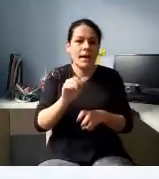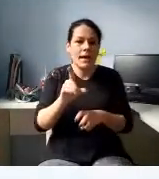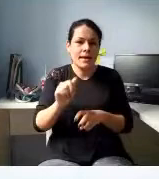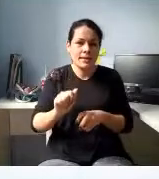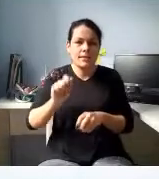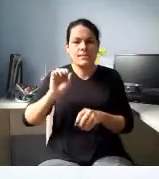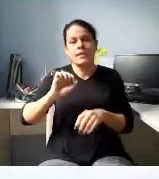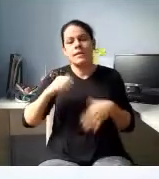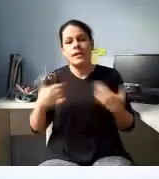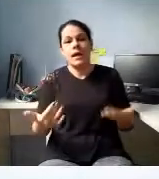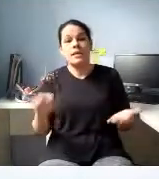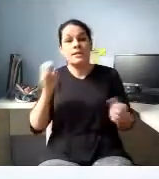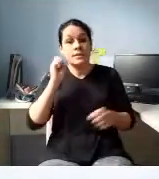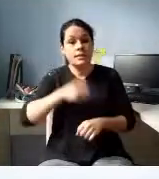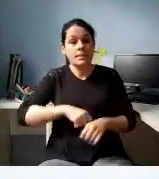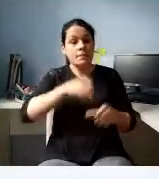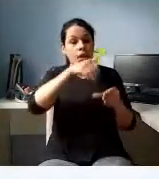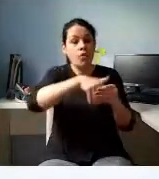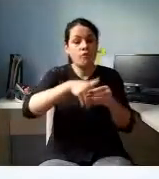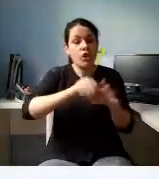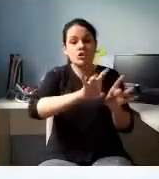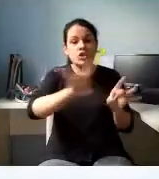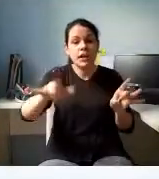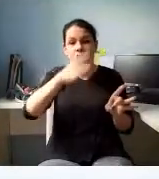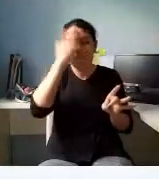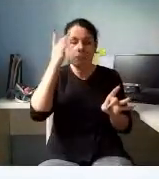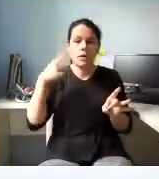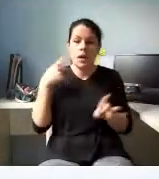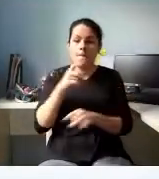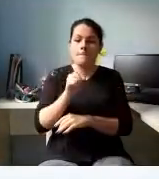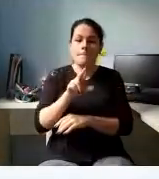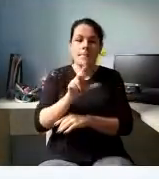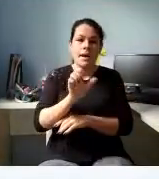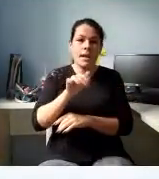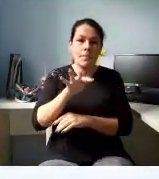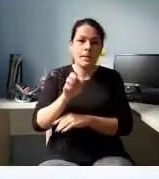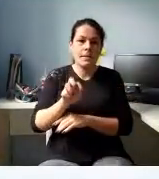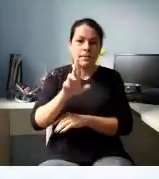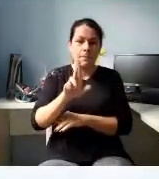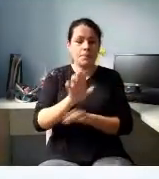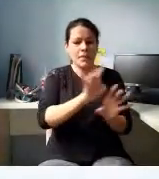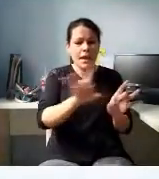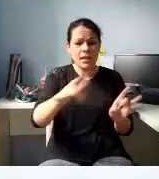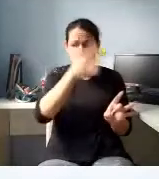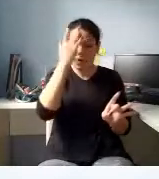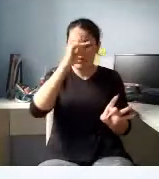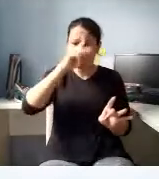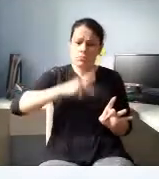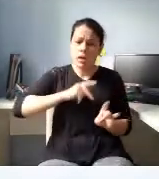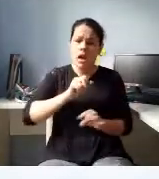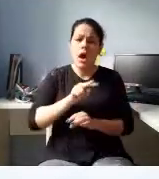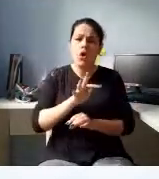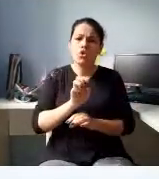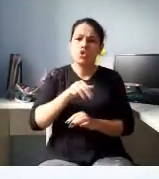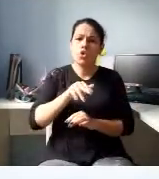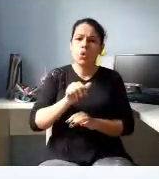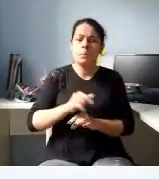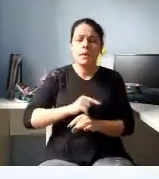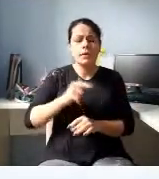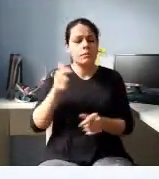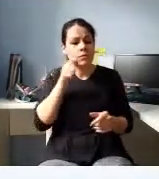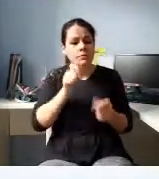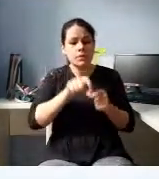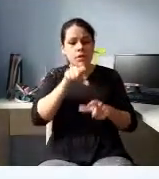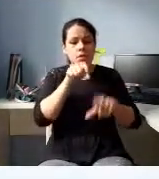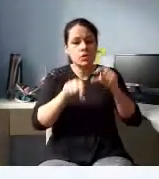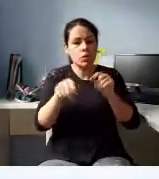individual de cada parlamentar. Os parlamentares têm tido uma autonomia muito grande em relação aos partidos. Depois isso